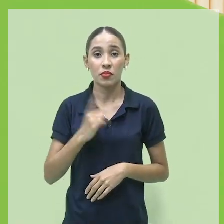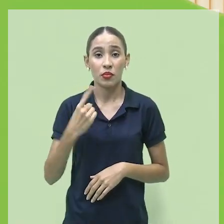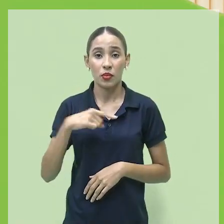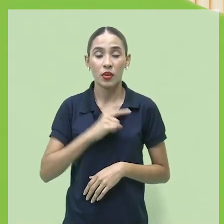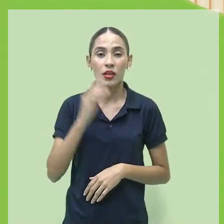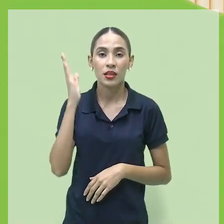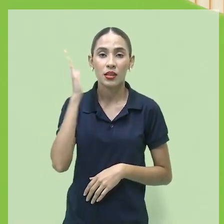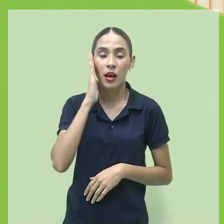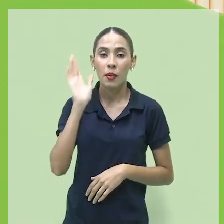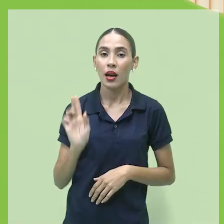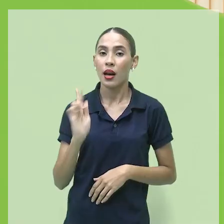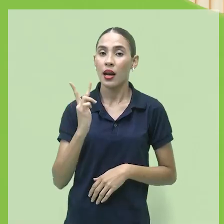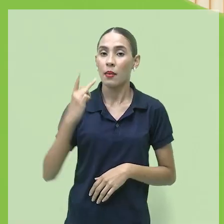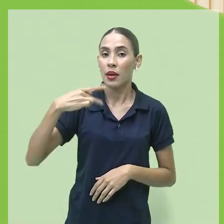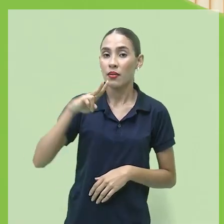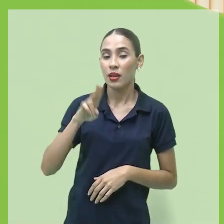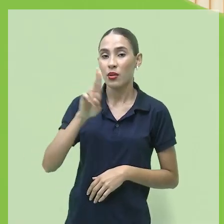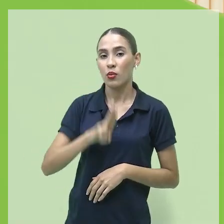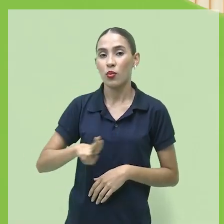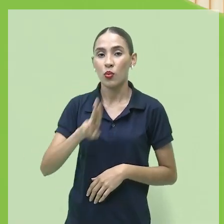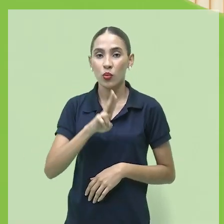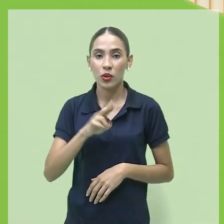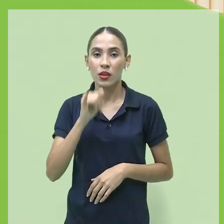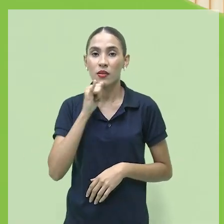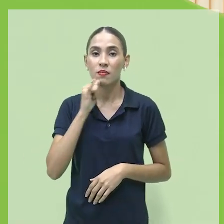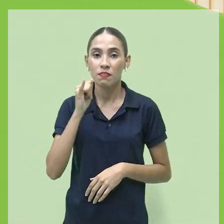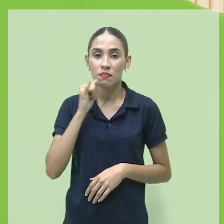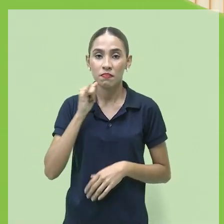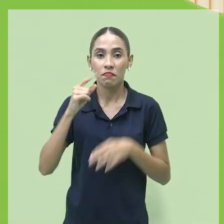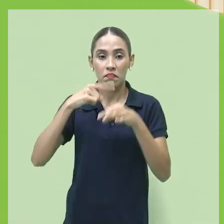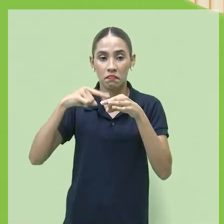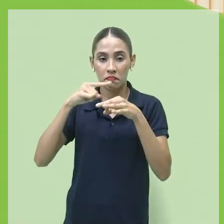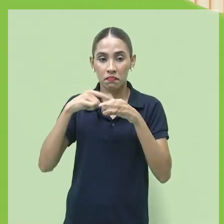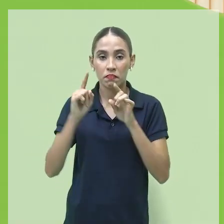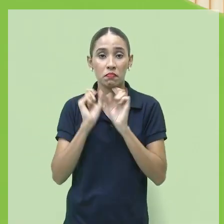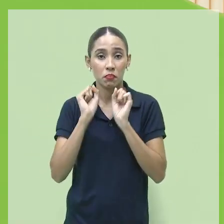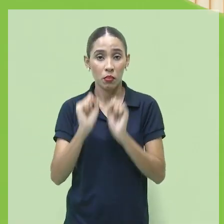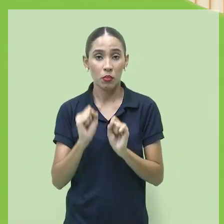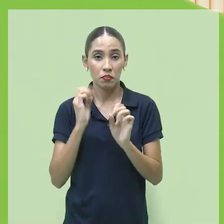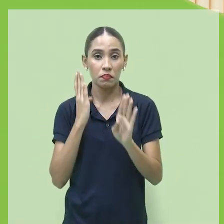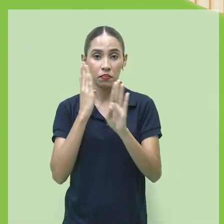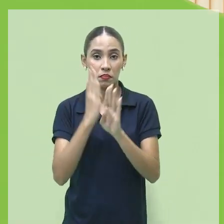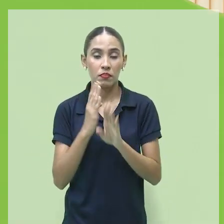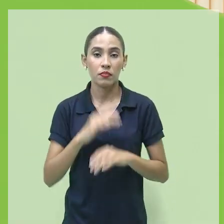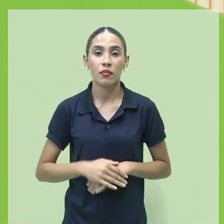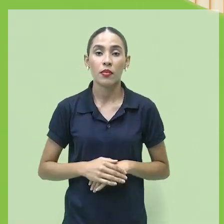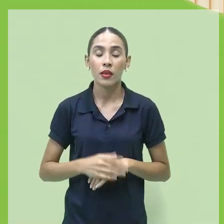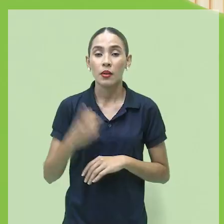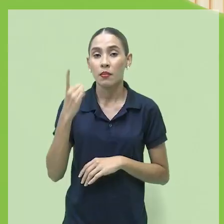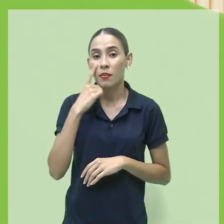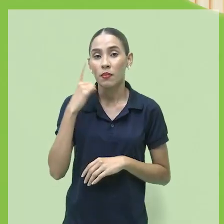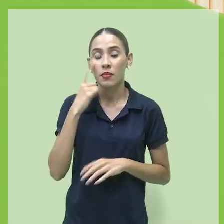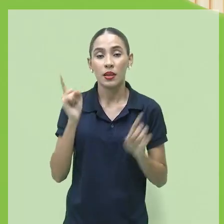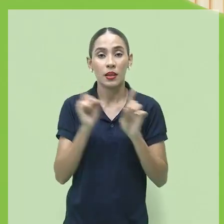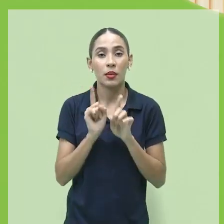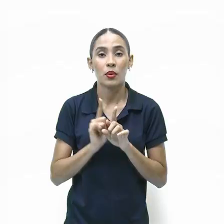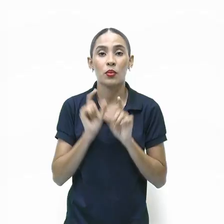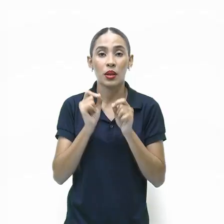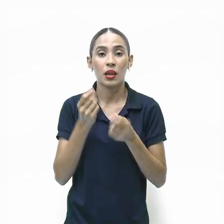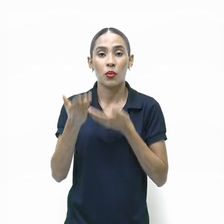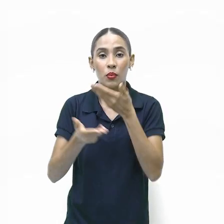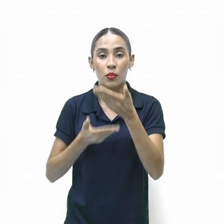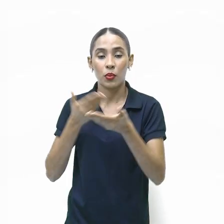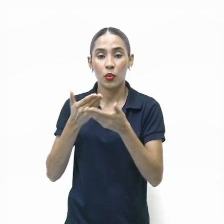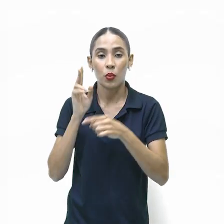que o HPV, através do preventivo, ele pode ser identificado, tá certo? E aí a gente vai observar também sobre o